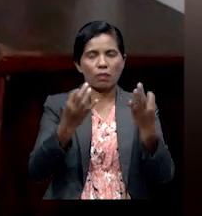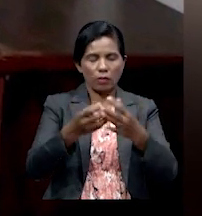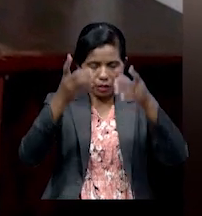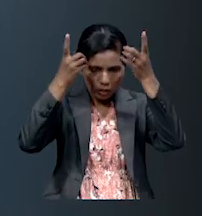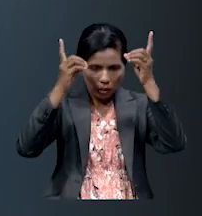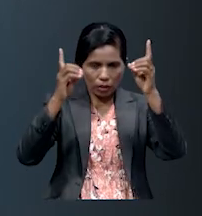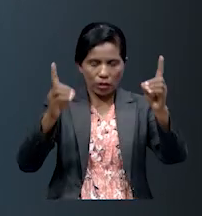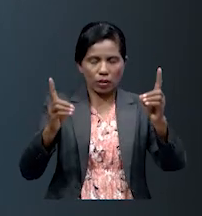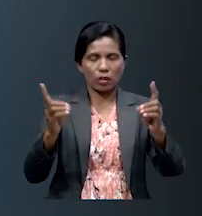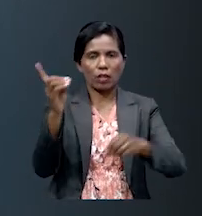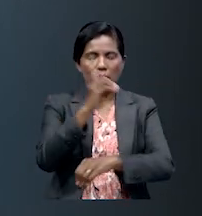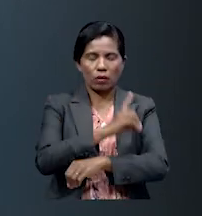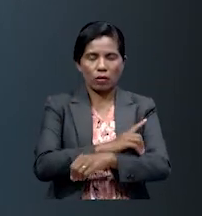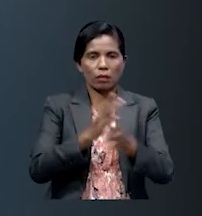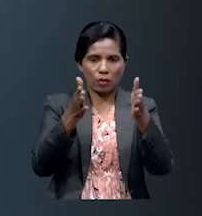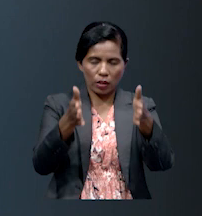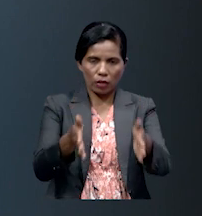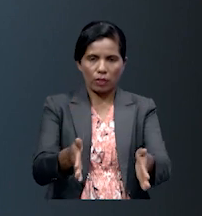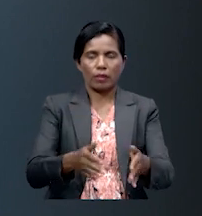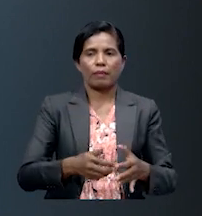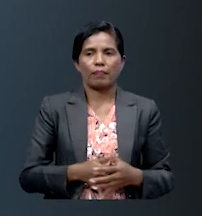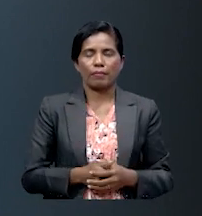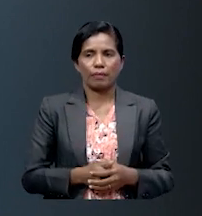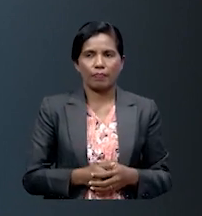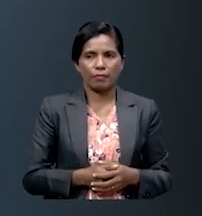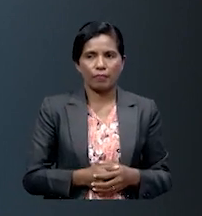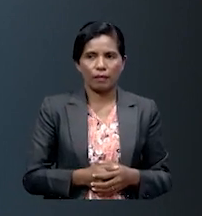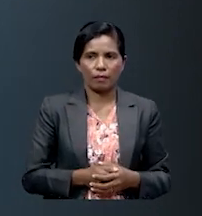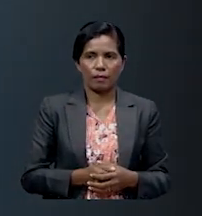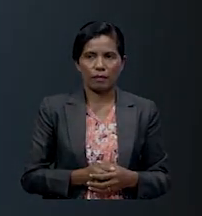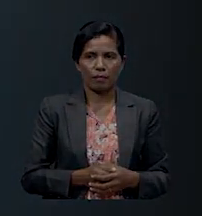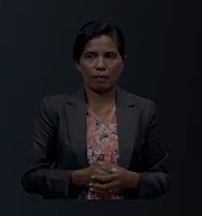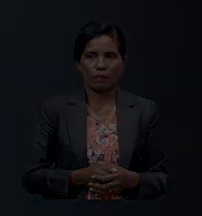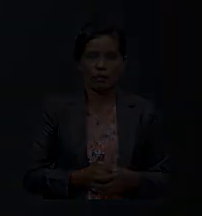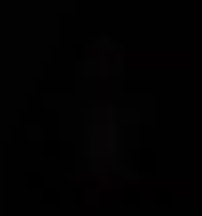lorum ba cerimônia fúnebre Mate Bianian. Agustin da Costa, Tomé da Silva, Jemen.